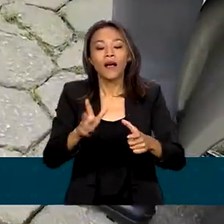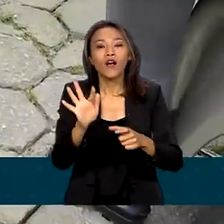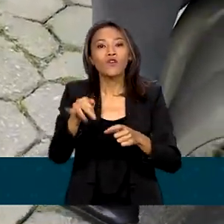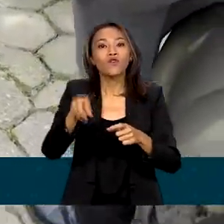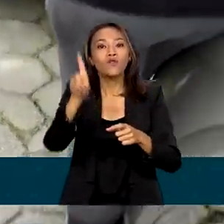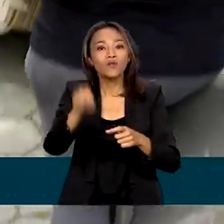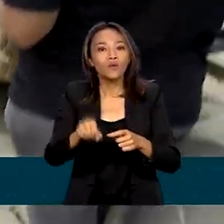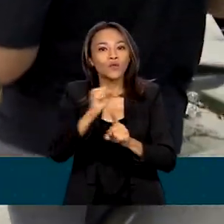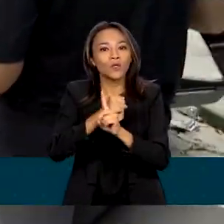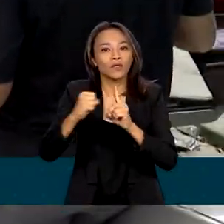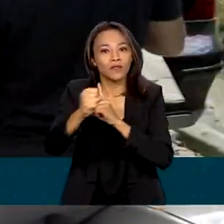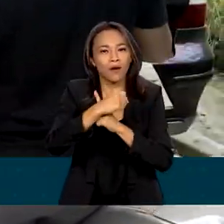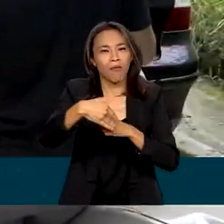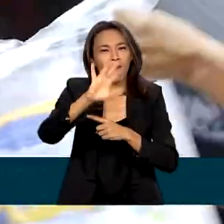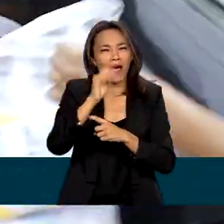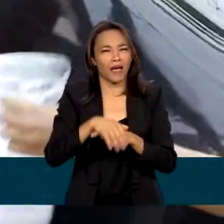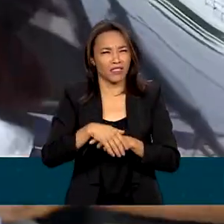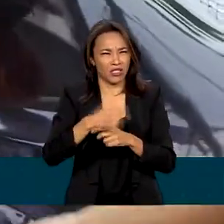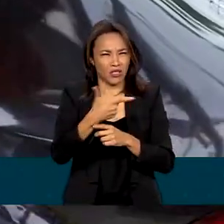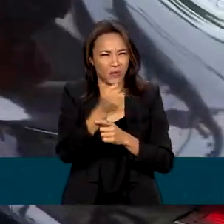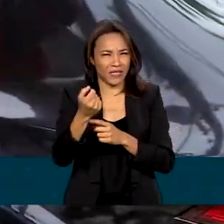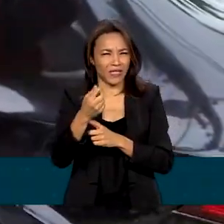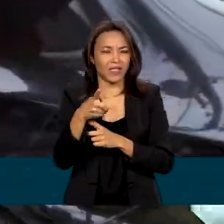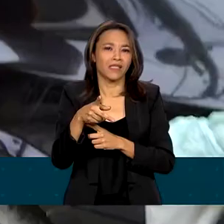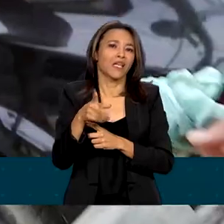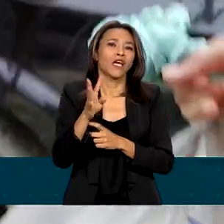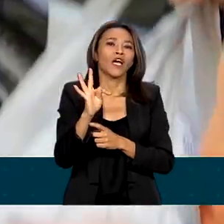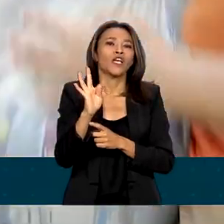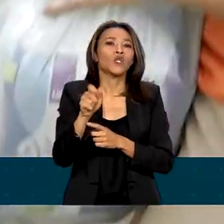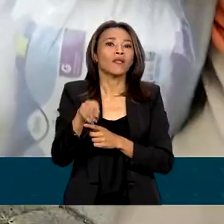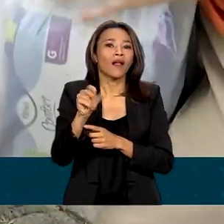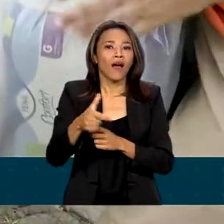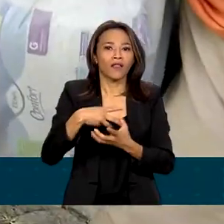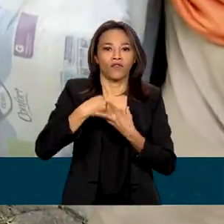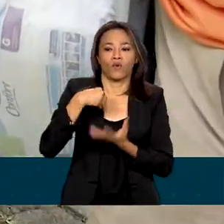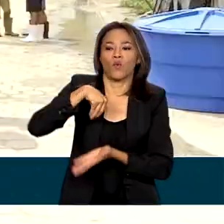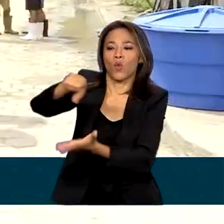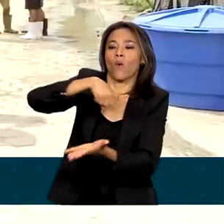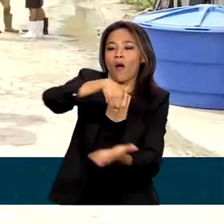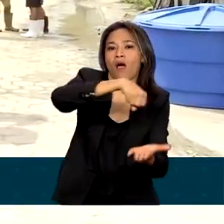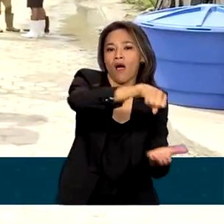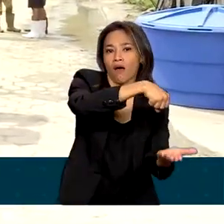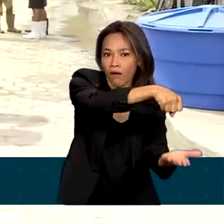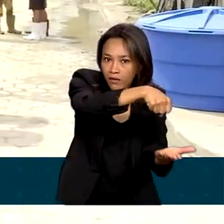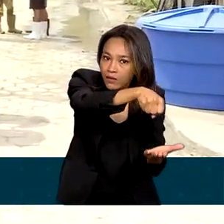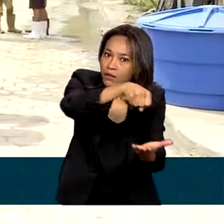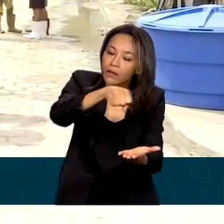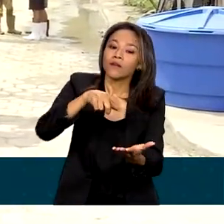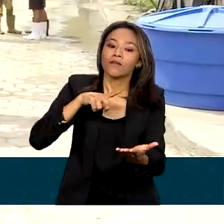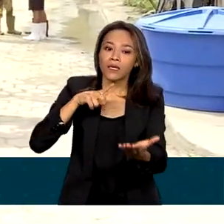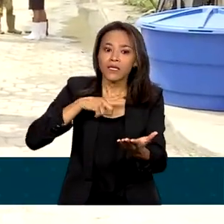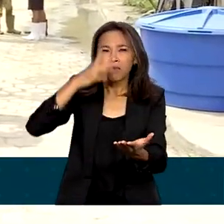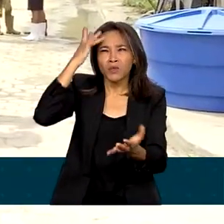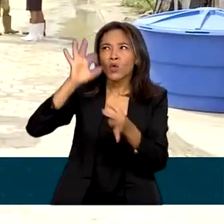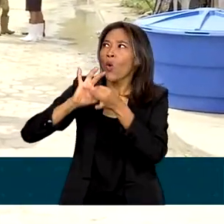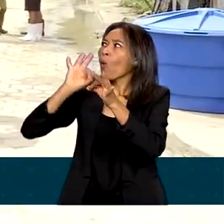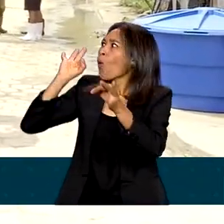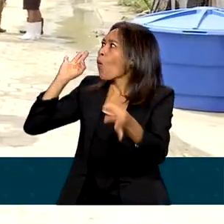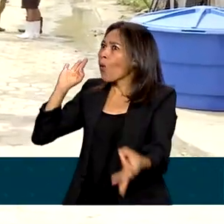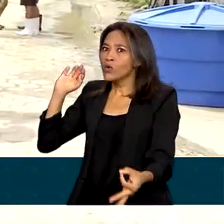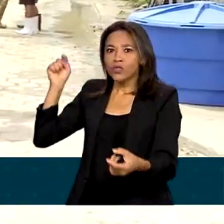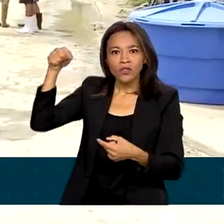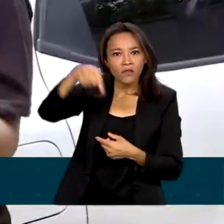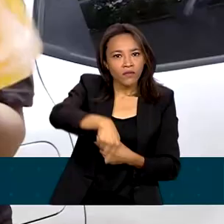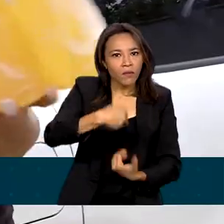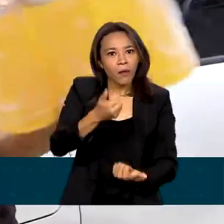de 112 toneladas de doações foram arrecadadas impostos espalhados pelo Estado mas há quem tenha vindo de longe para prestar